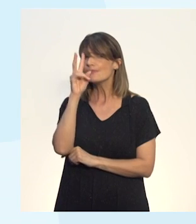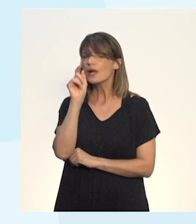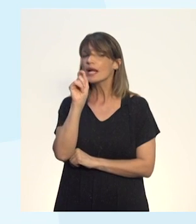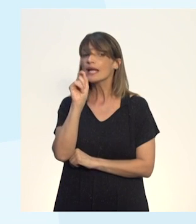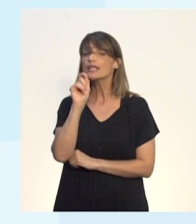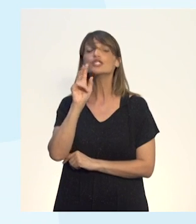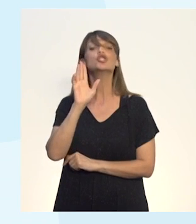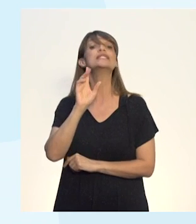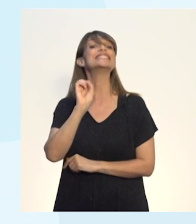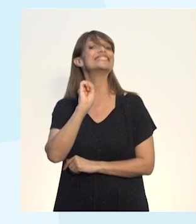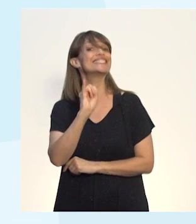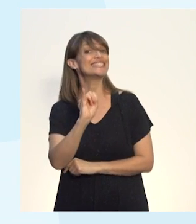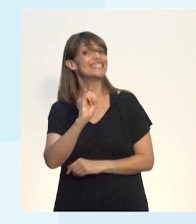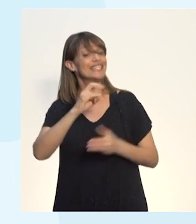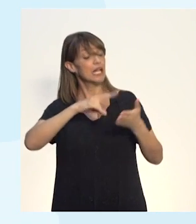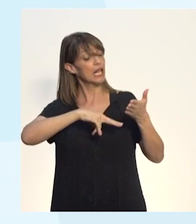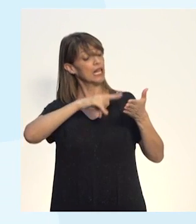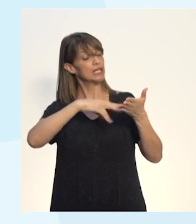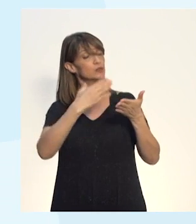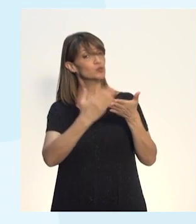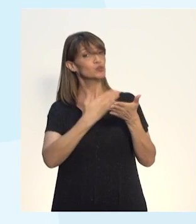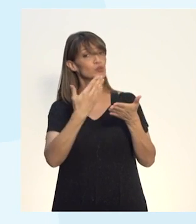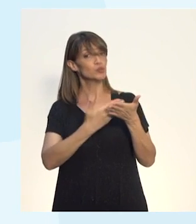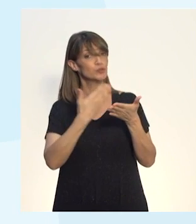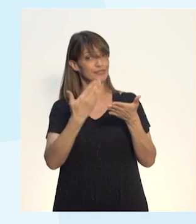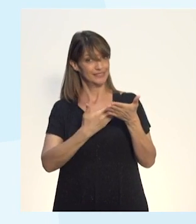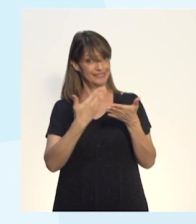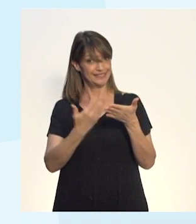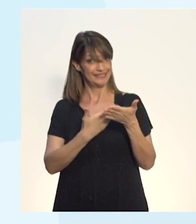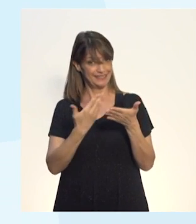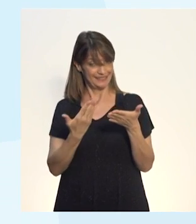já leu uma obra que é assim.